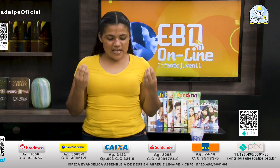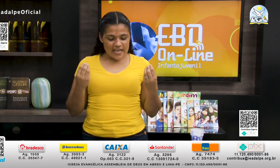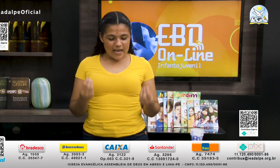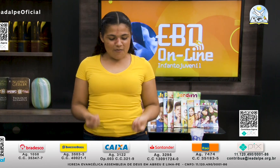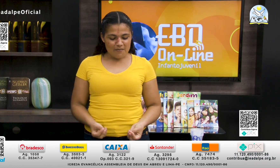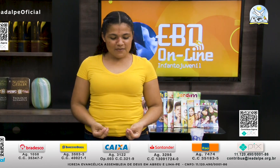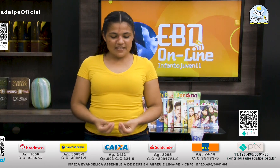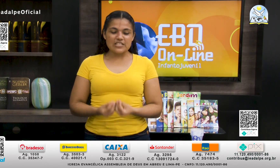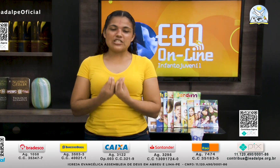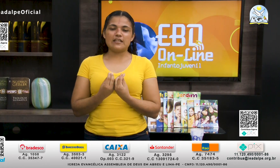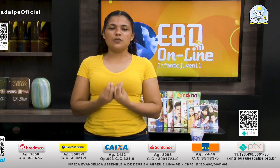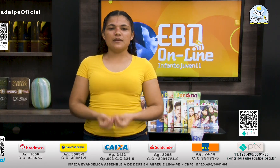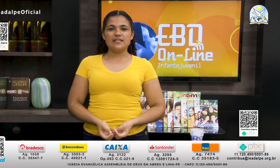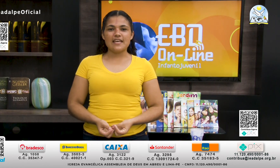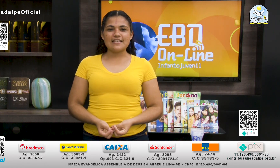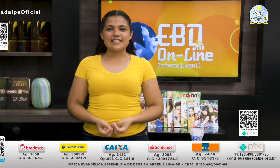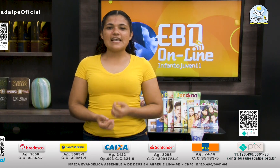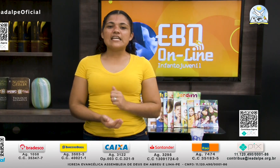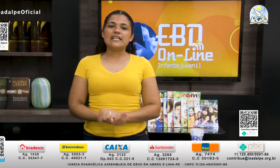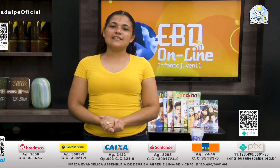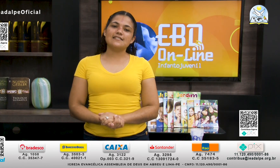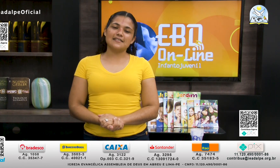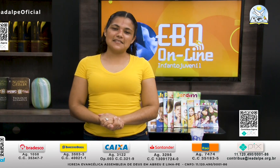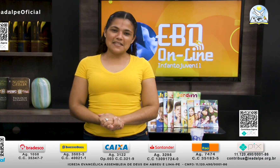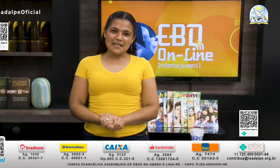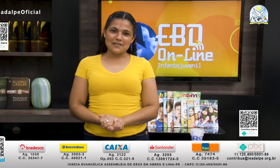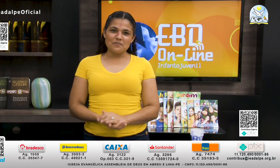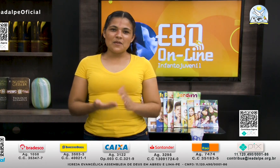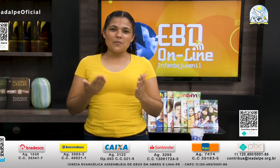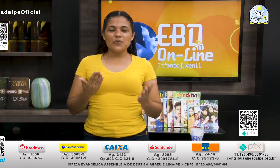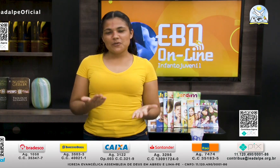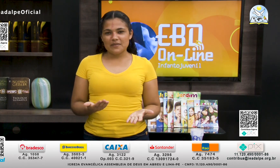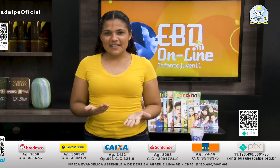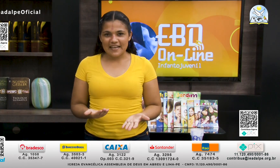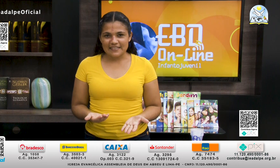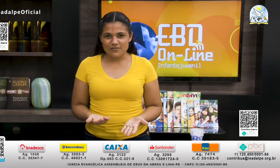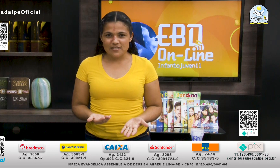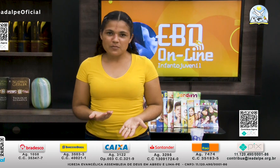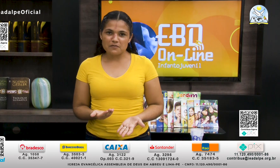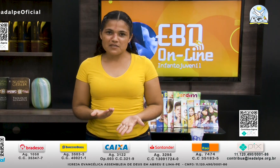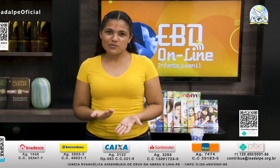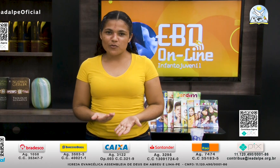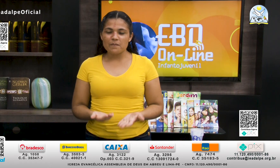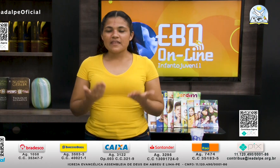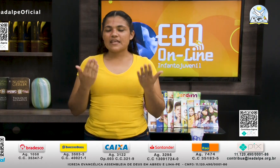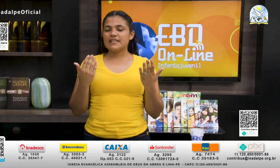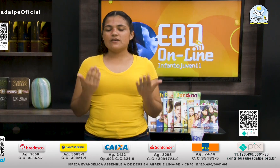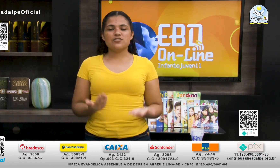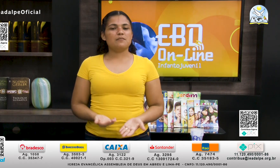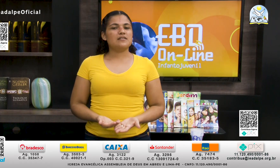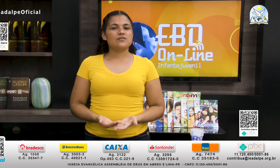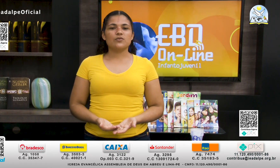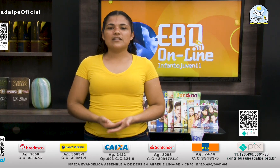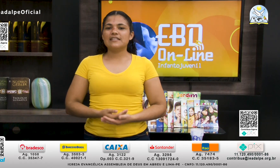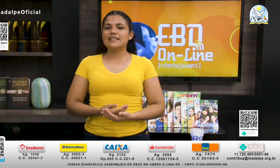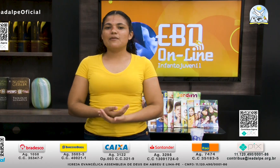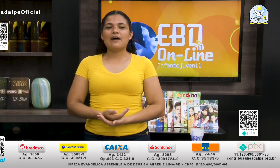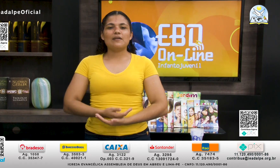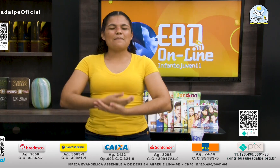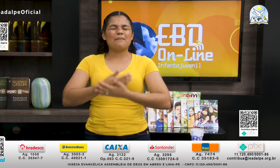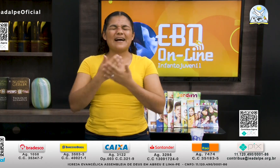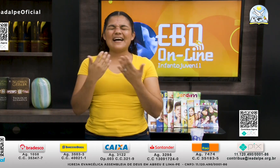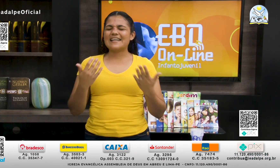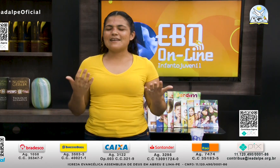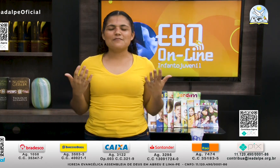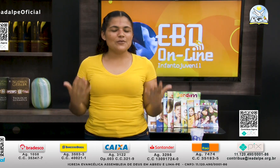nós, que é uma vida cheia de obediência e de santidade. Muito obrigada a você, professor. Que Deus te abençoe, que lhe dê uma